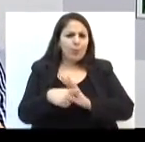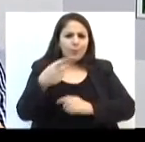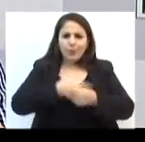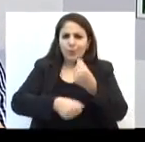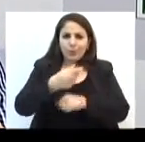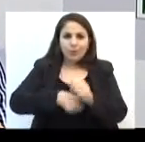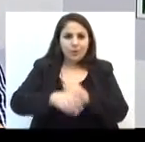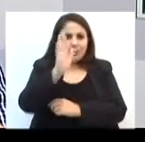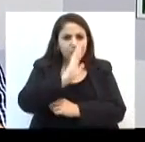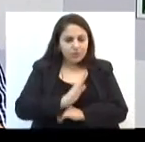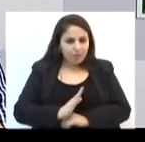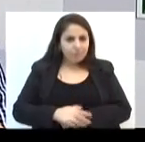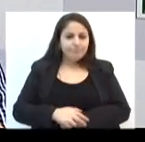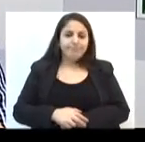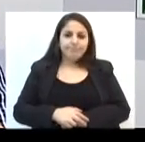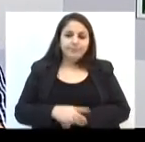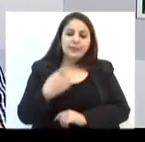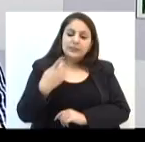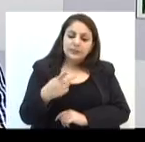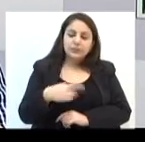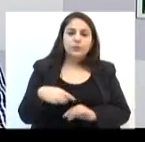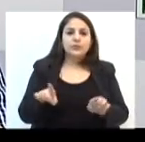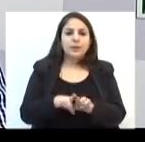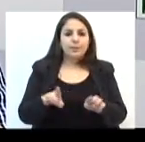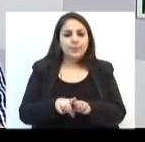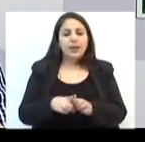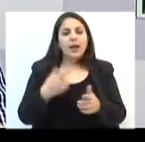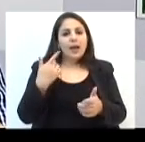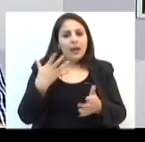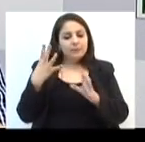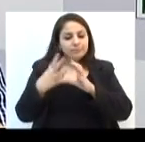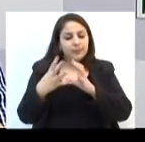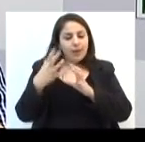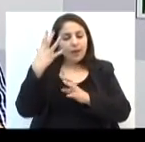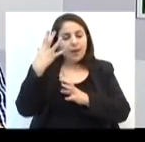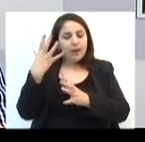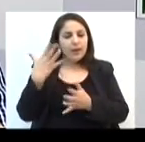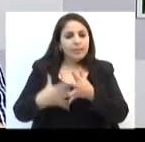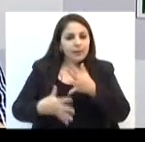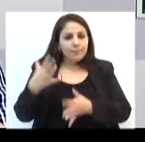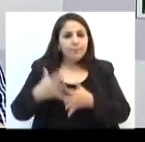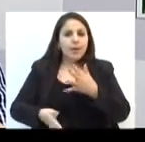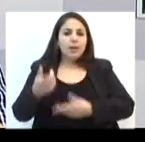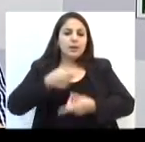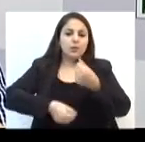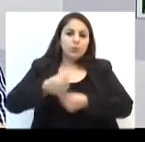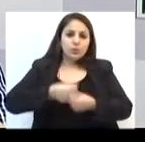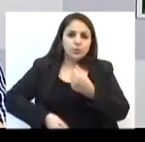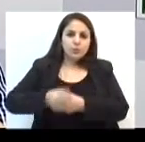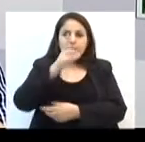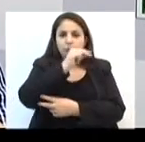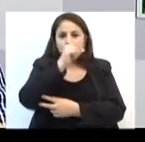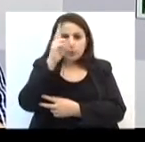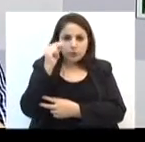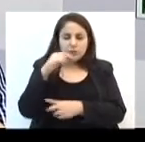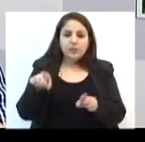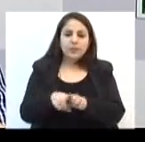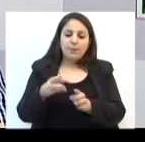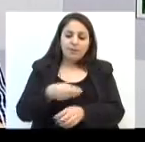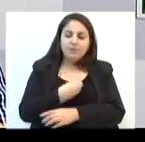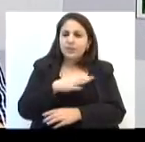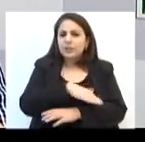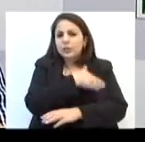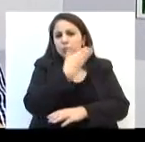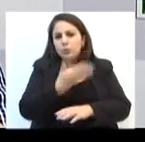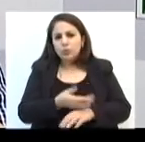cenário da economia nacional. E isso, evidentemente, afeta a economia dos municípios e a vida